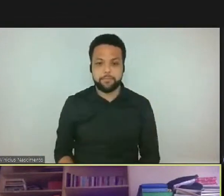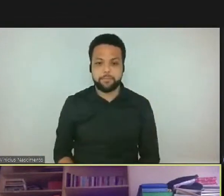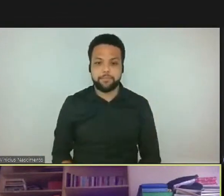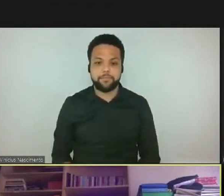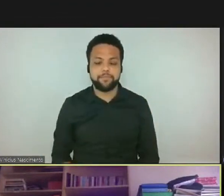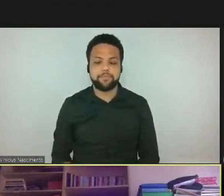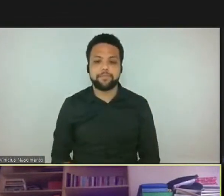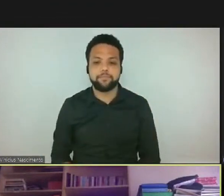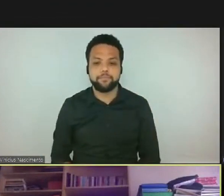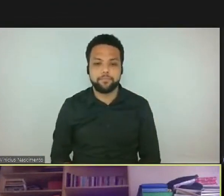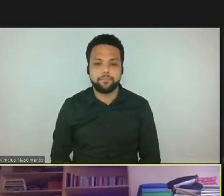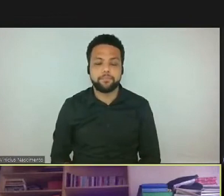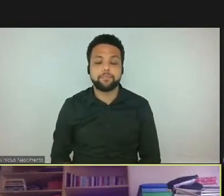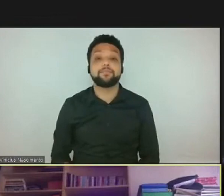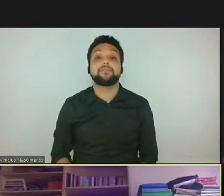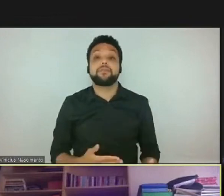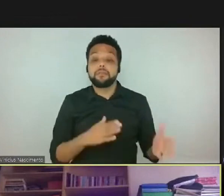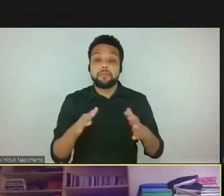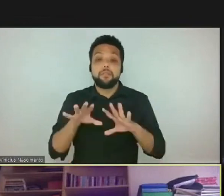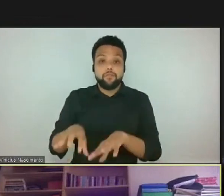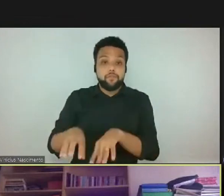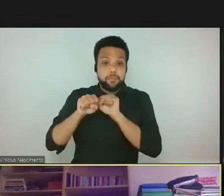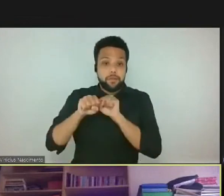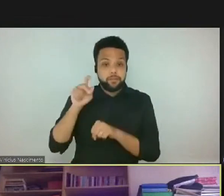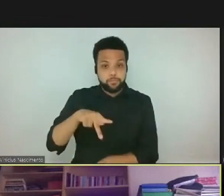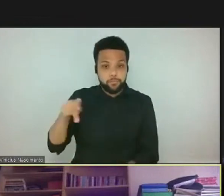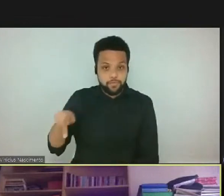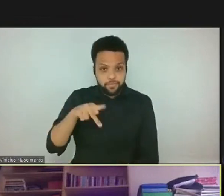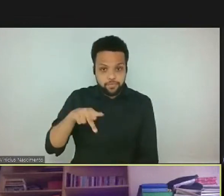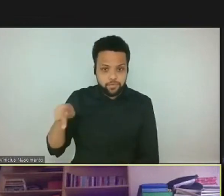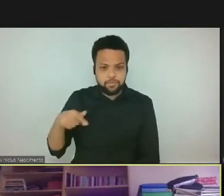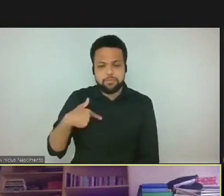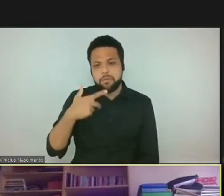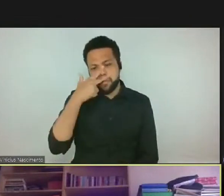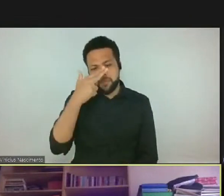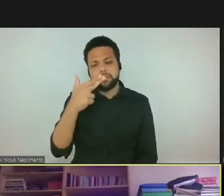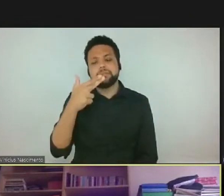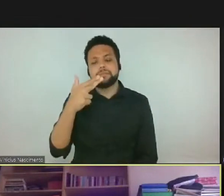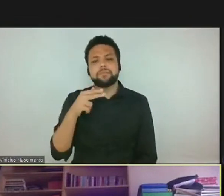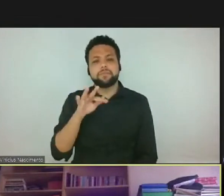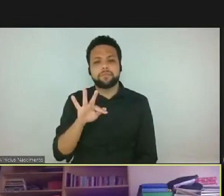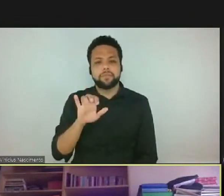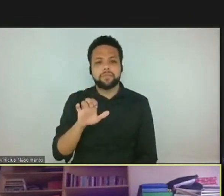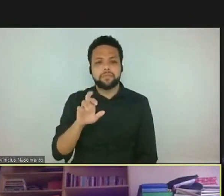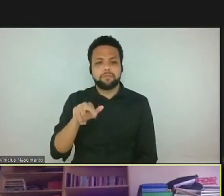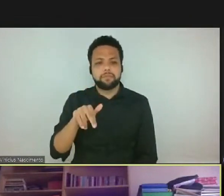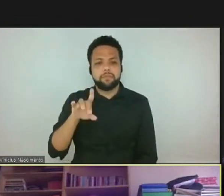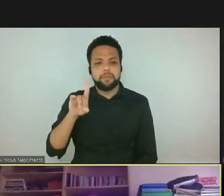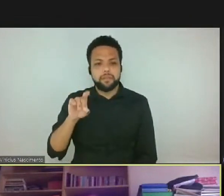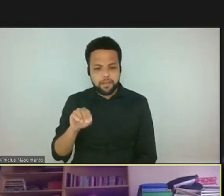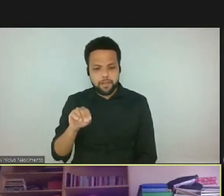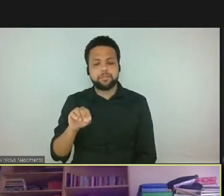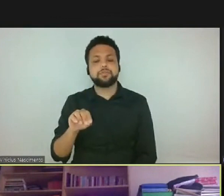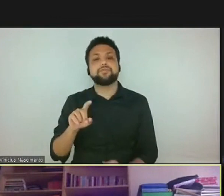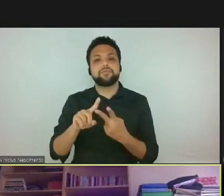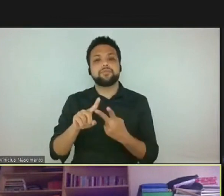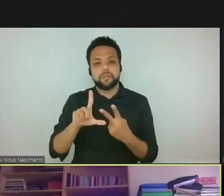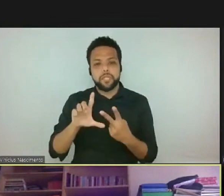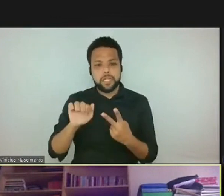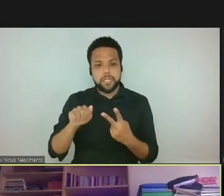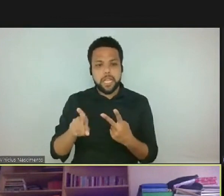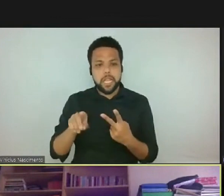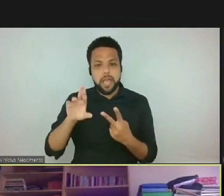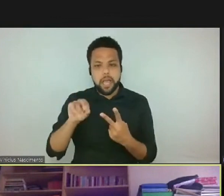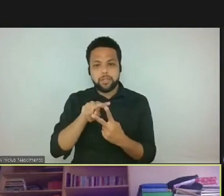na formação de professores, né, eu acho que o Fernando também, o Leandro, tem práticas, né,